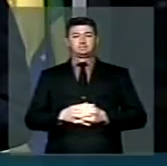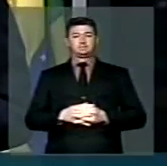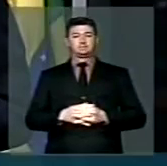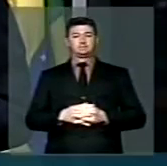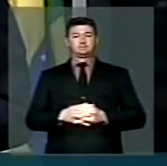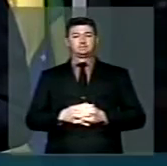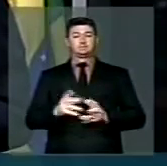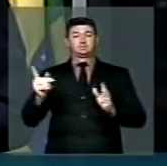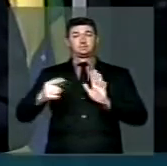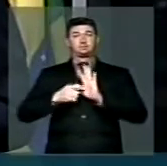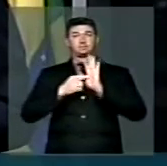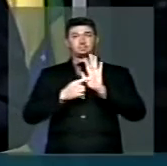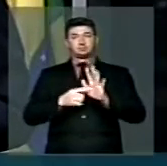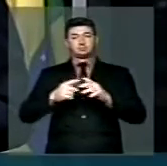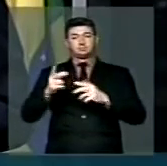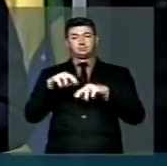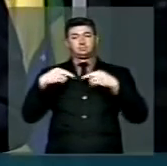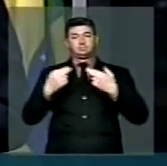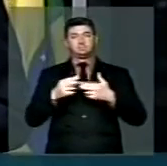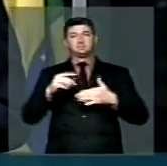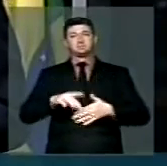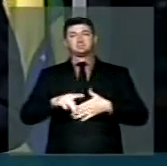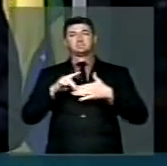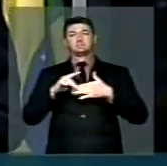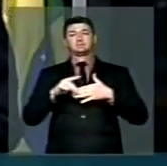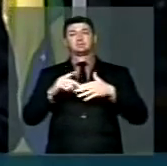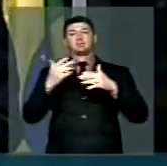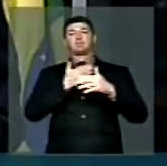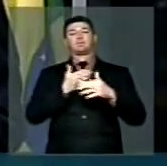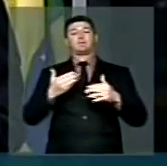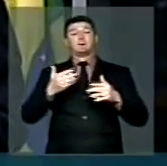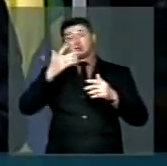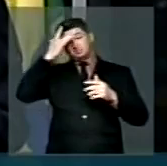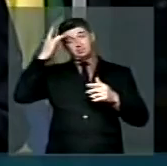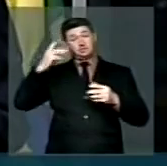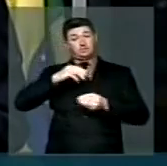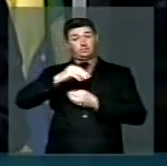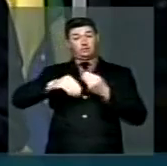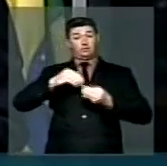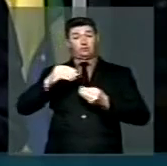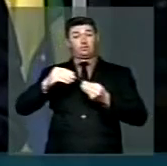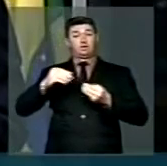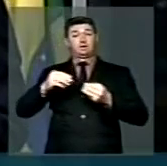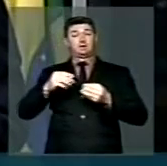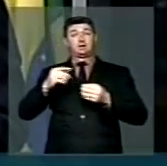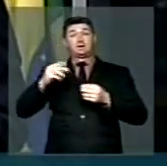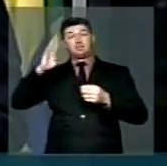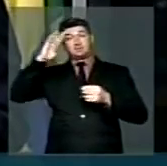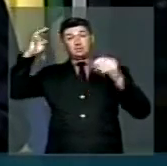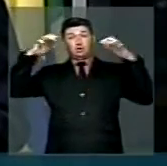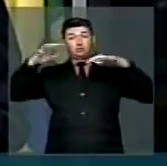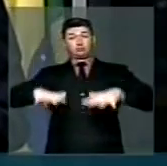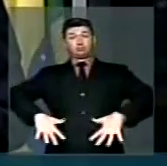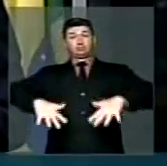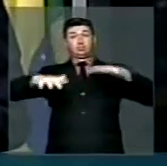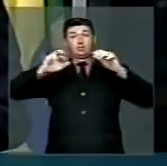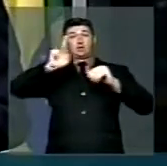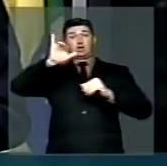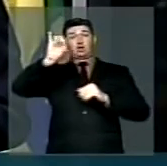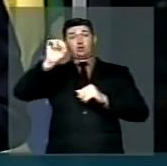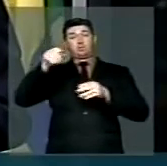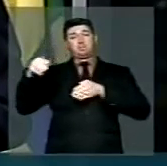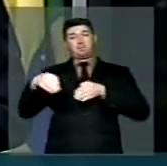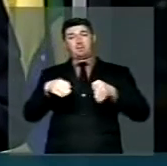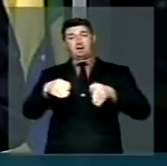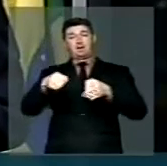foi revelada durante a reunião de representantes de órgãos envolvidos no enfrentamento da maior cheia da bacia do Rio Madeira,